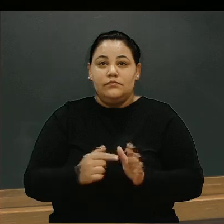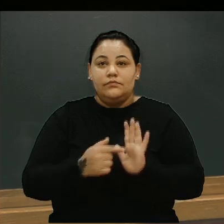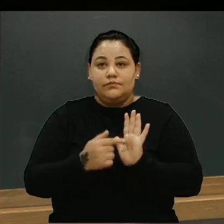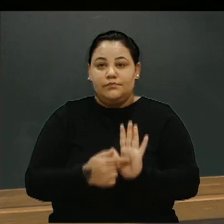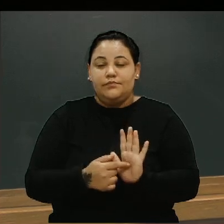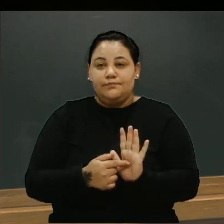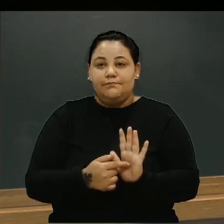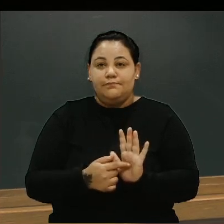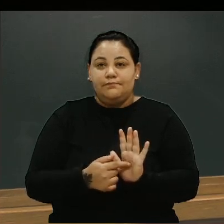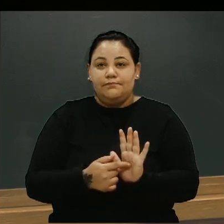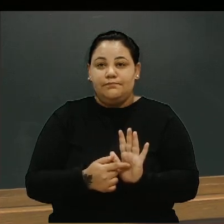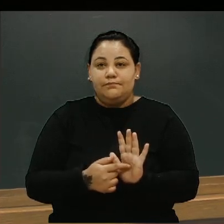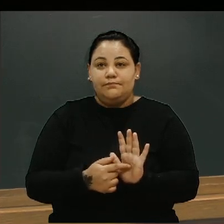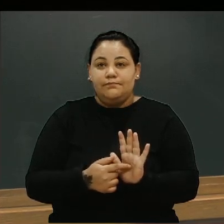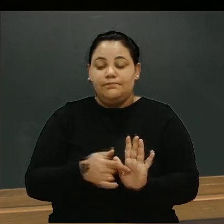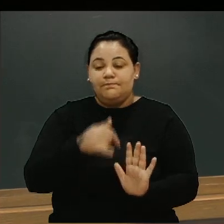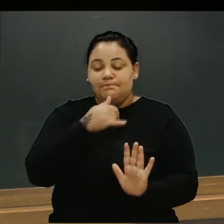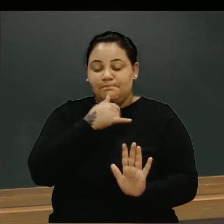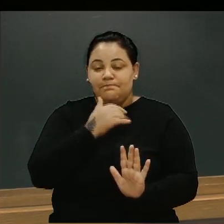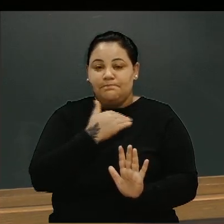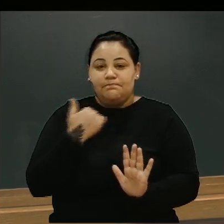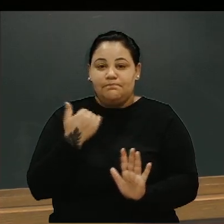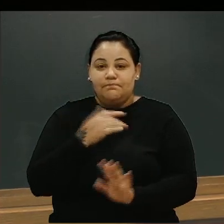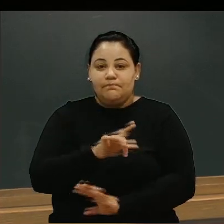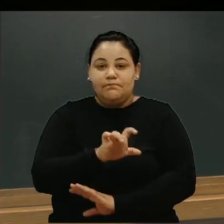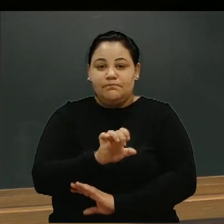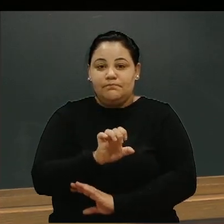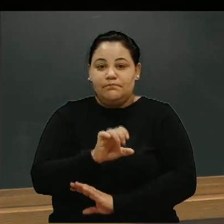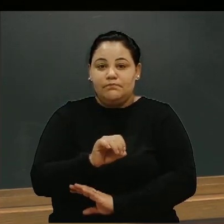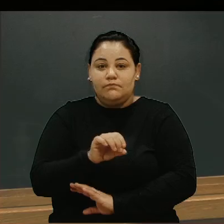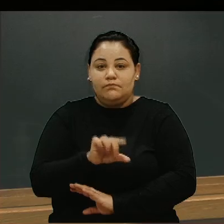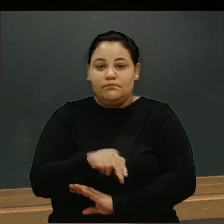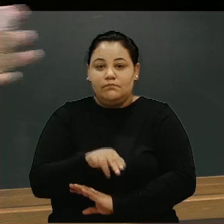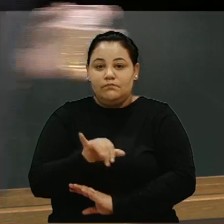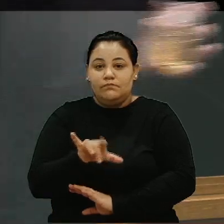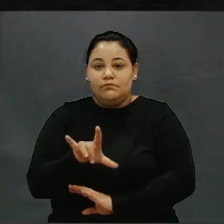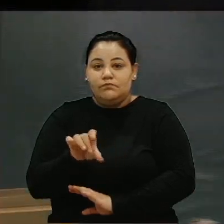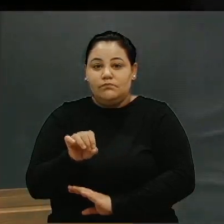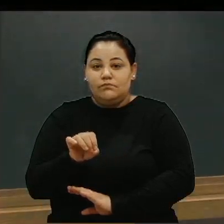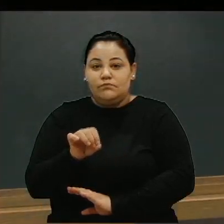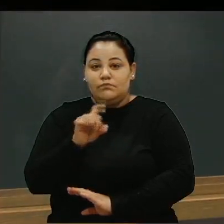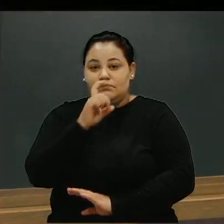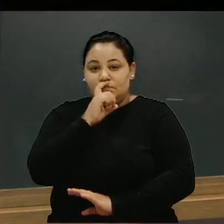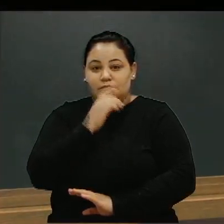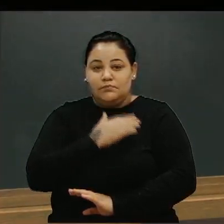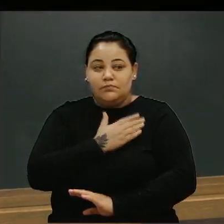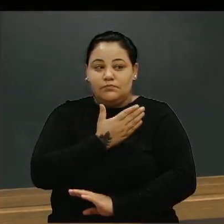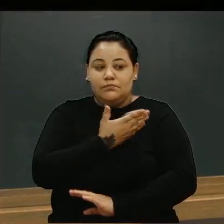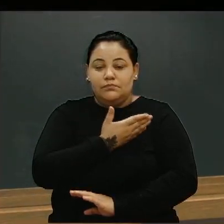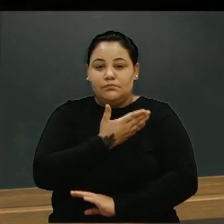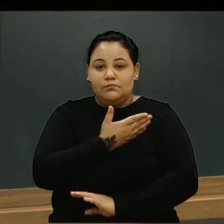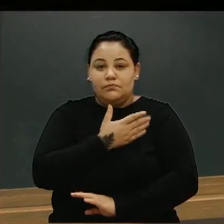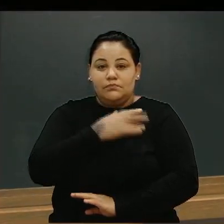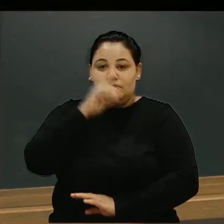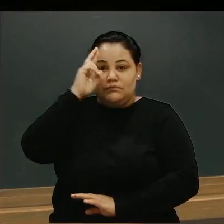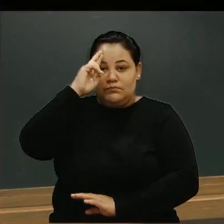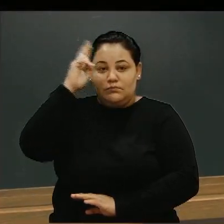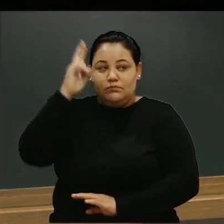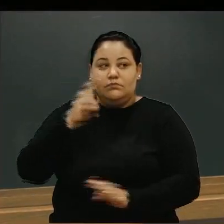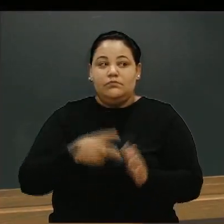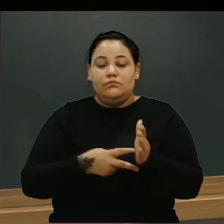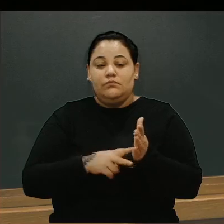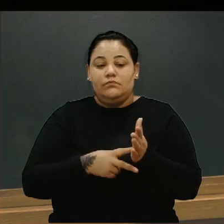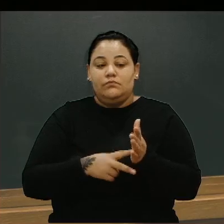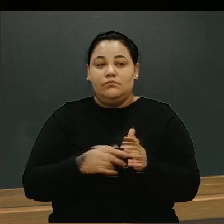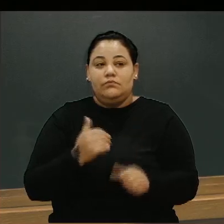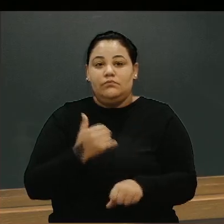do falecimento do Leonildo Pelicioli, pai do meu grande amigo Pelicioli, diretor do Sindicato dos Metalúrgicos em